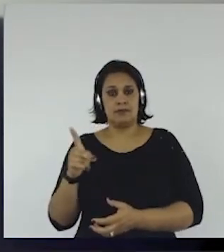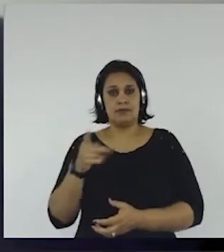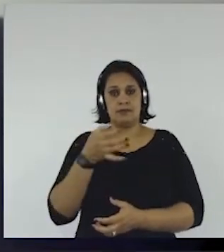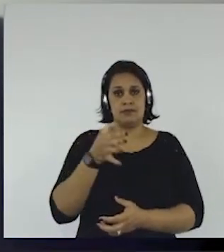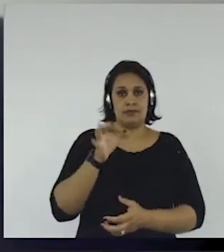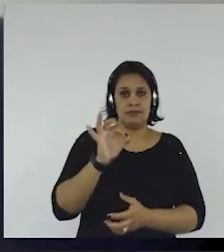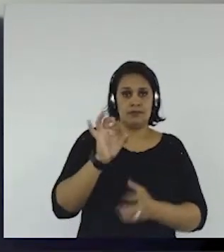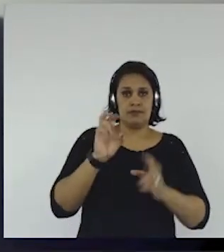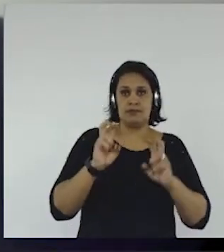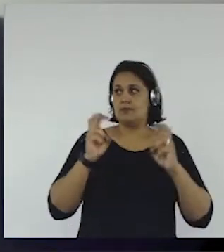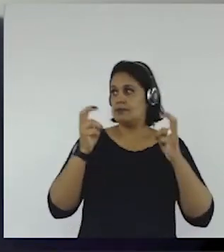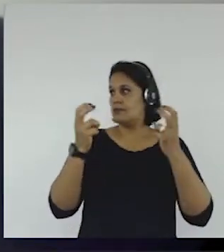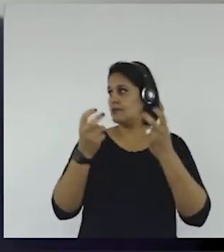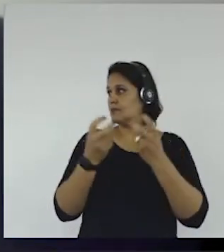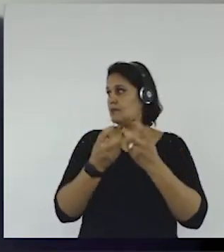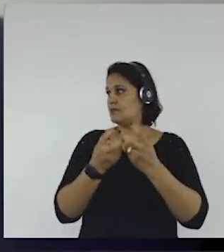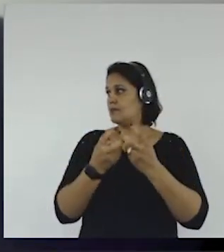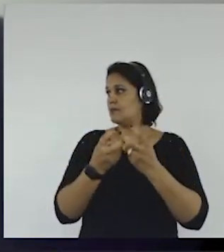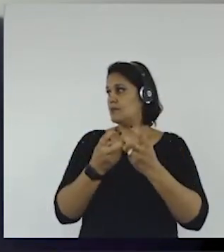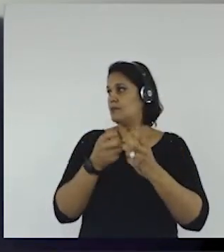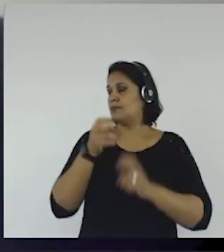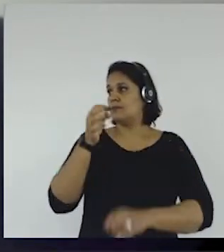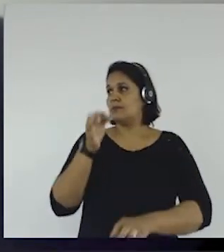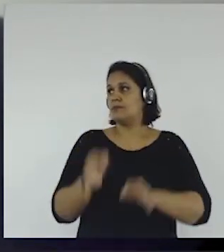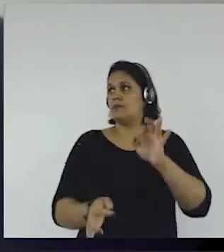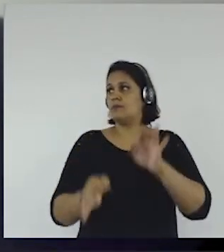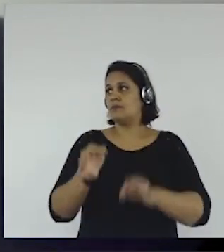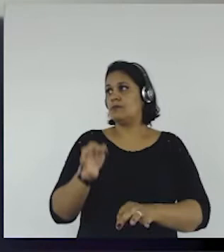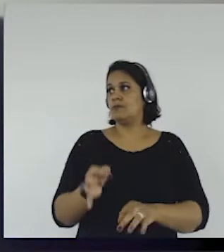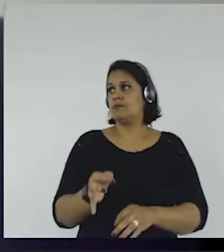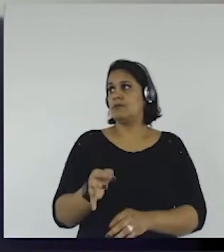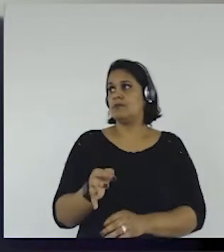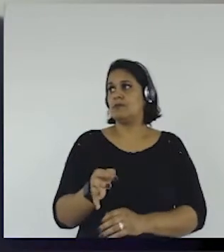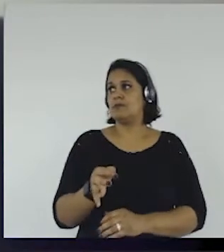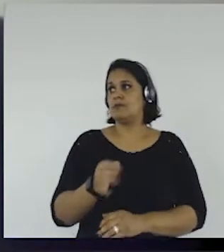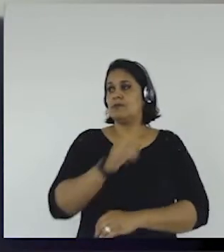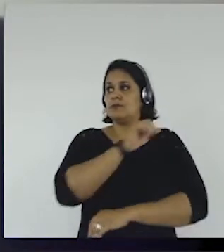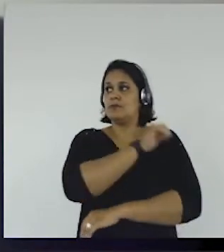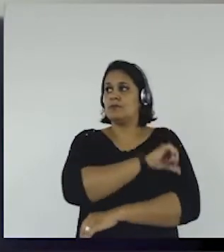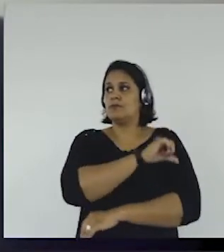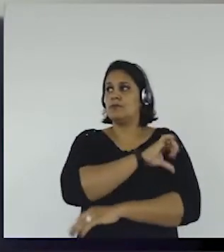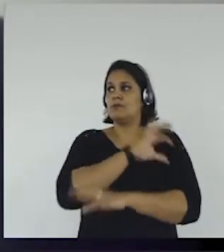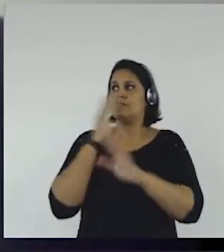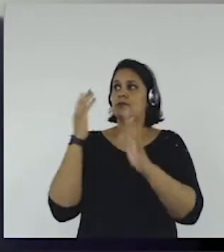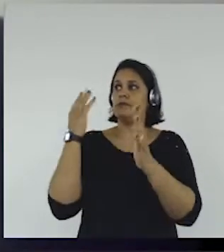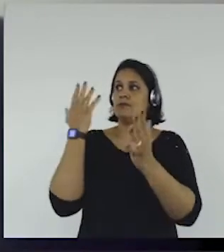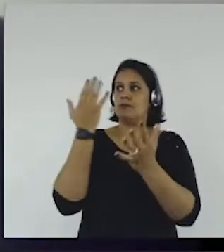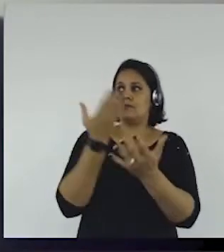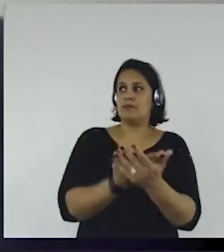10ª Câmara Civil do Tribunal de Justiça do Rio de Janeiro desde 1997 até